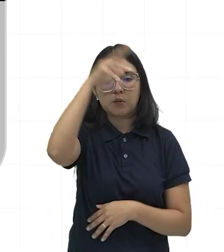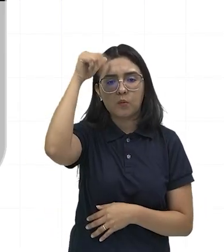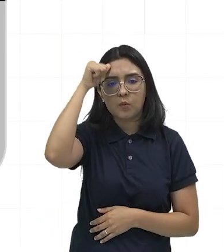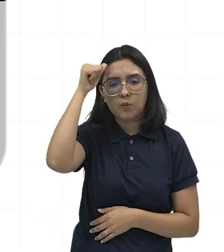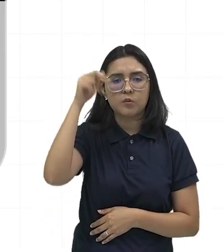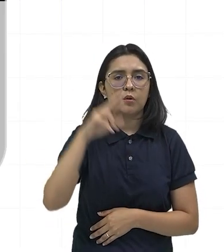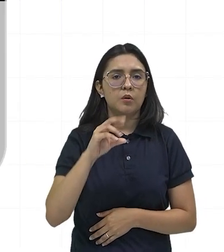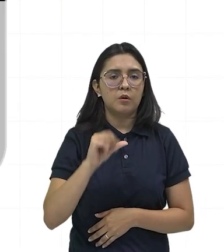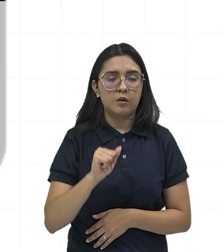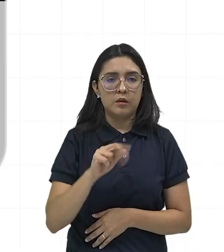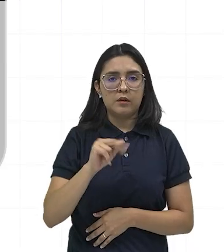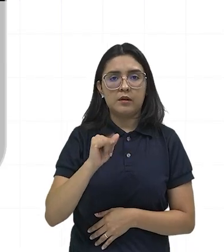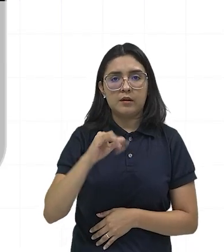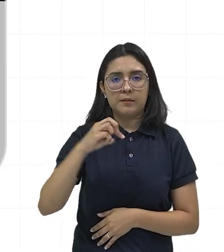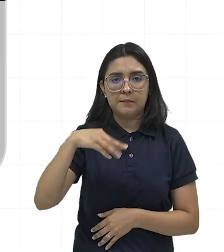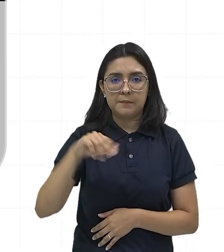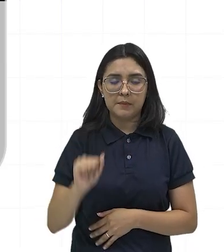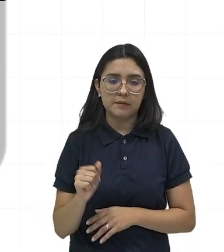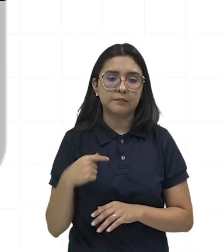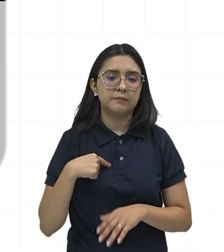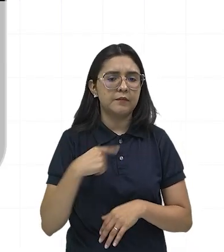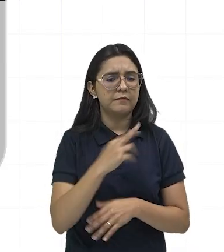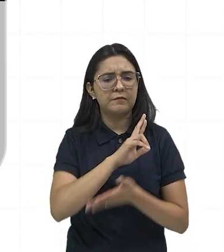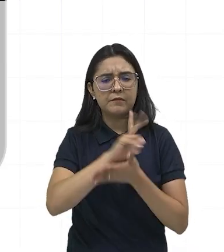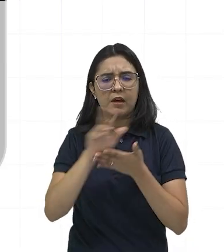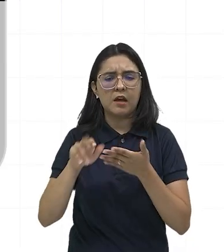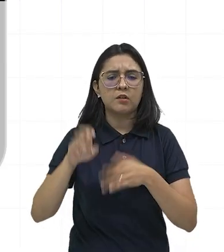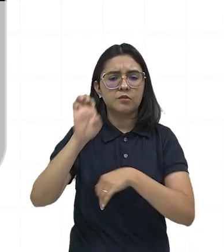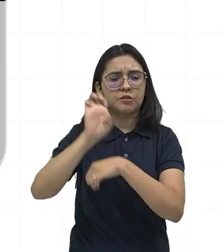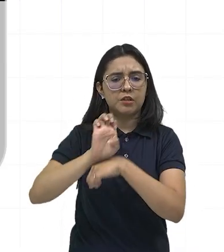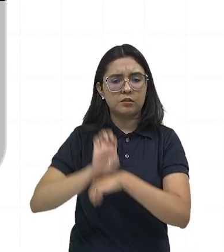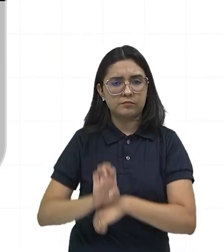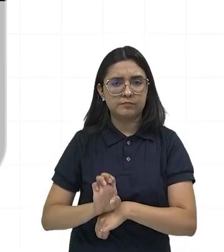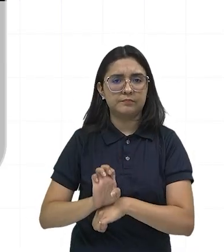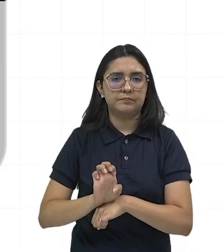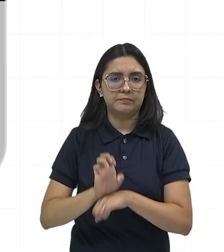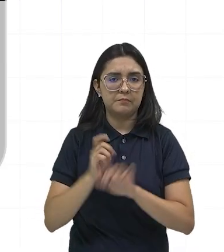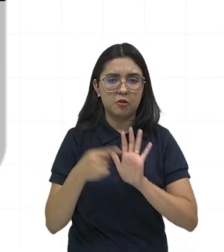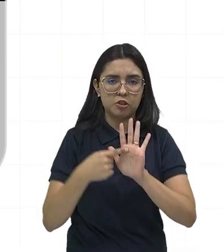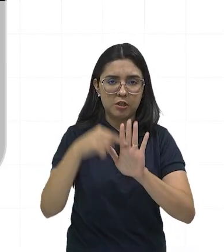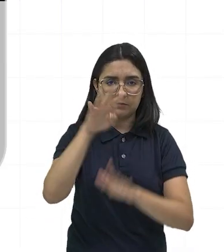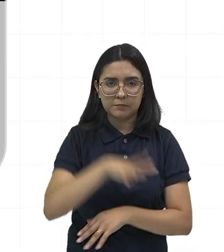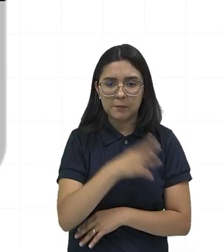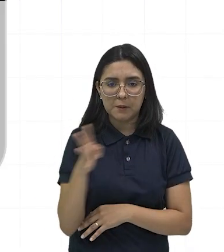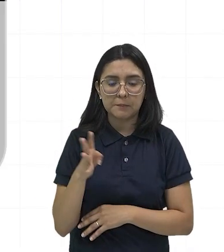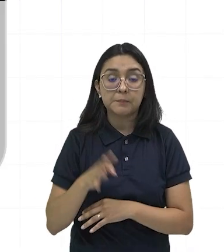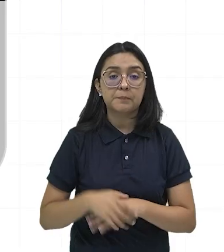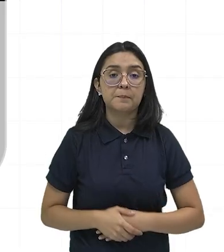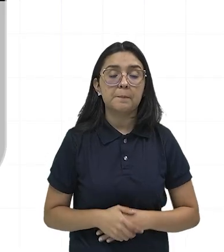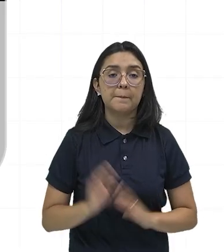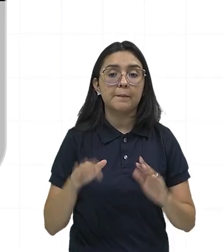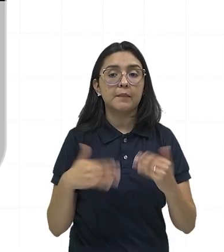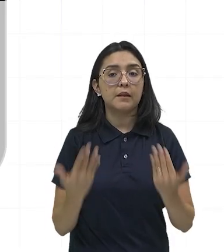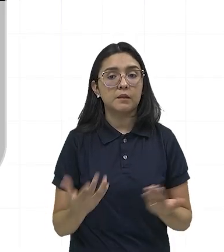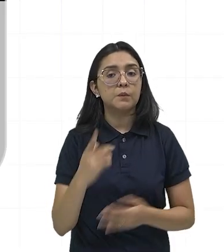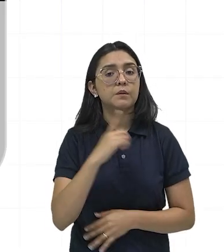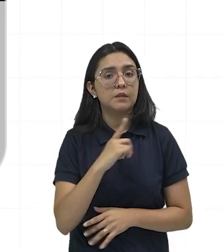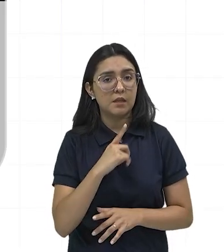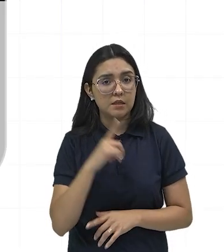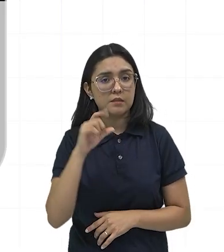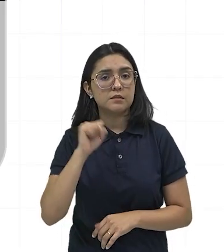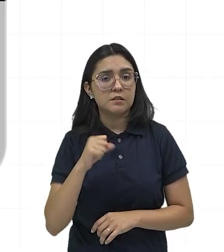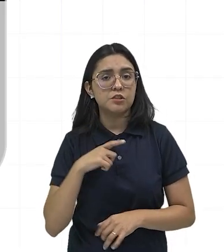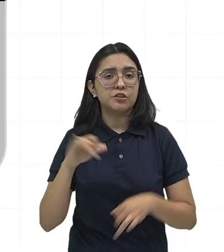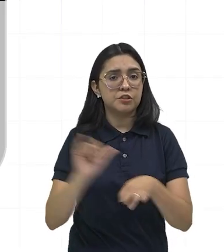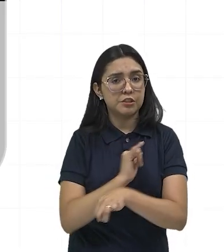estados apresentados aí na nossa tabela, certo? Então, existem sim maneiras